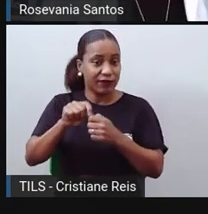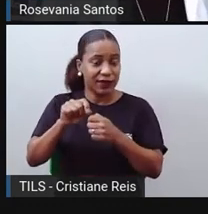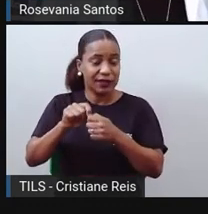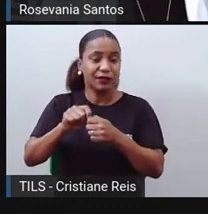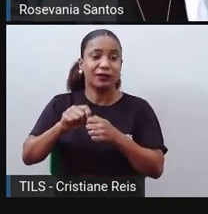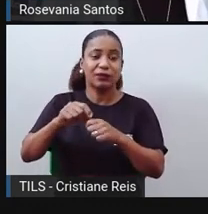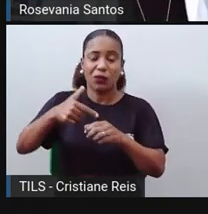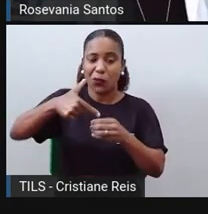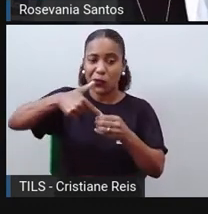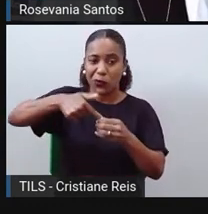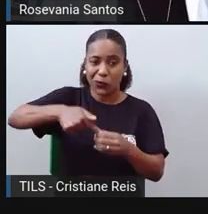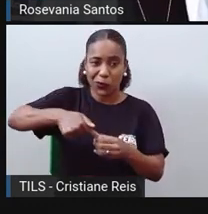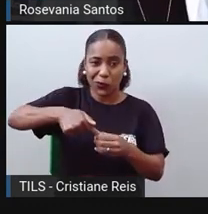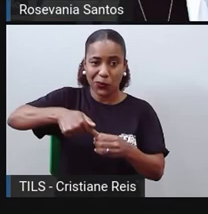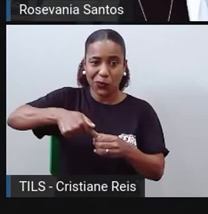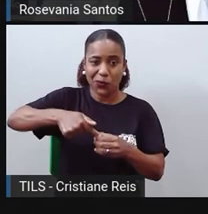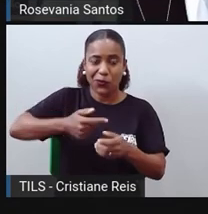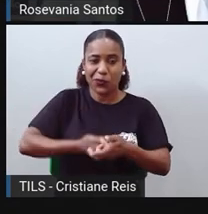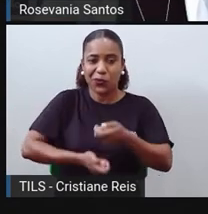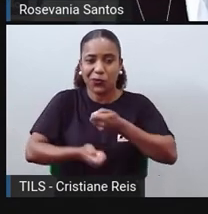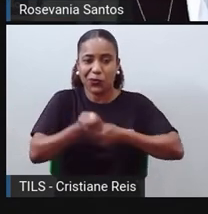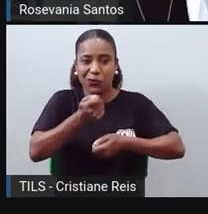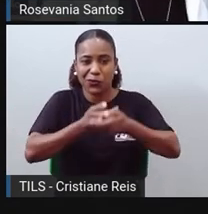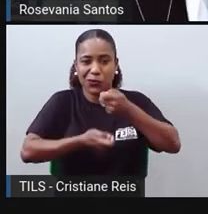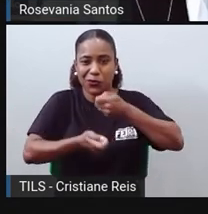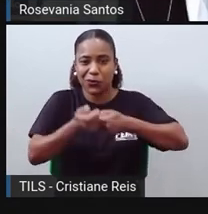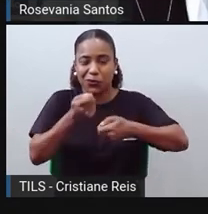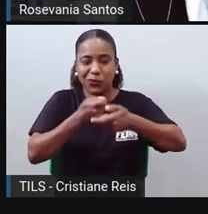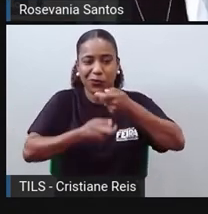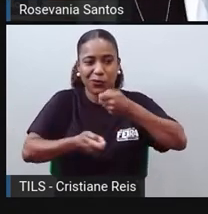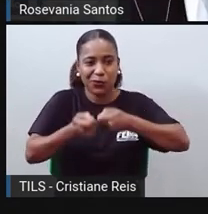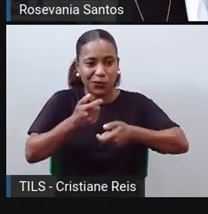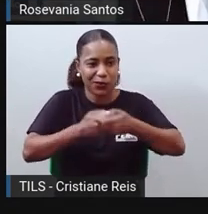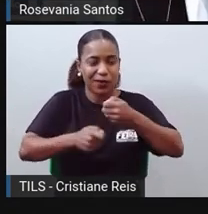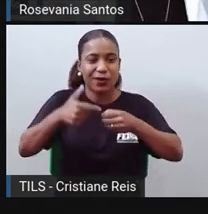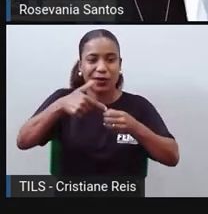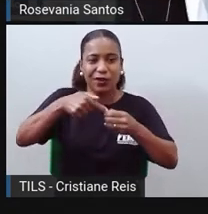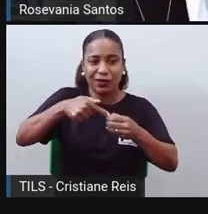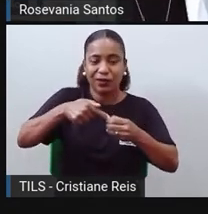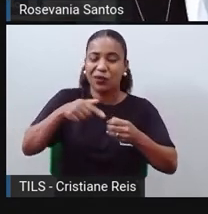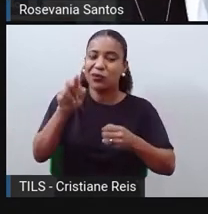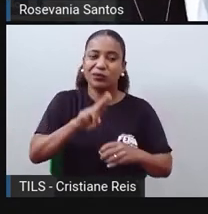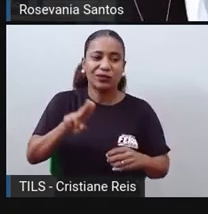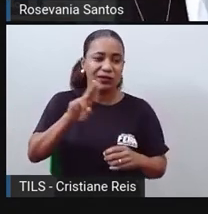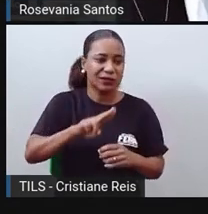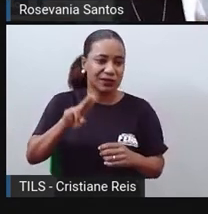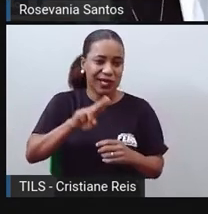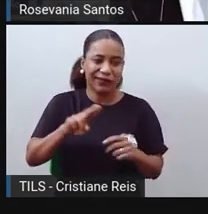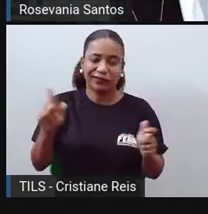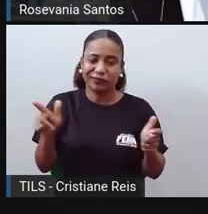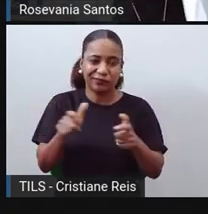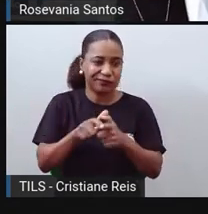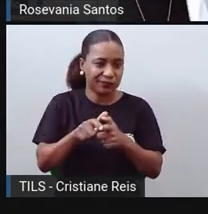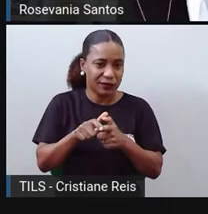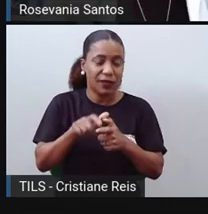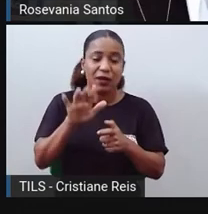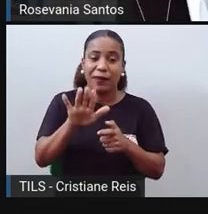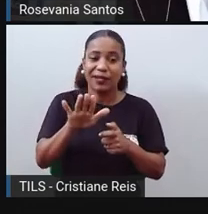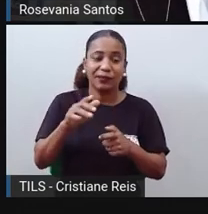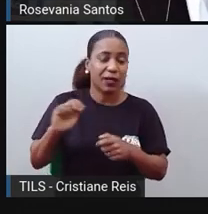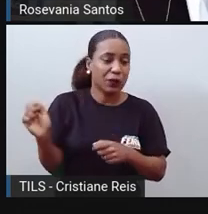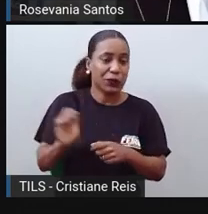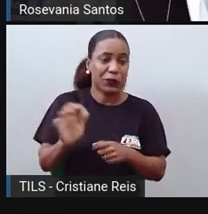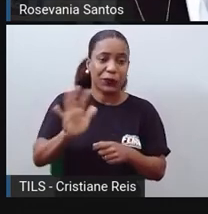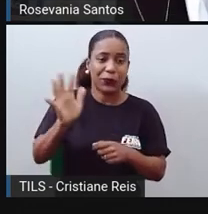esse petróleo, e eles começaram a perceber que também nessa época o petróleo não era muito utilizado, não era muito caro, não era muito valorizado.